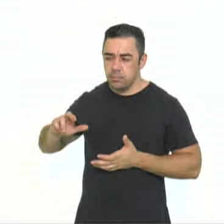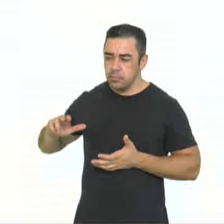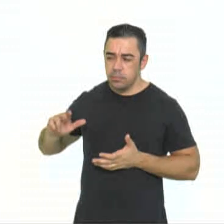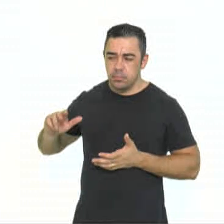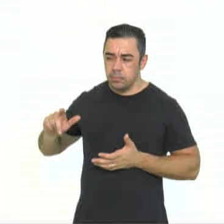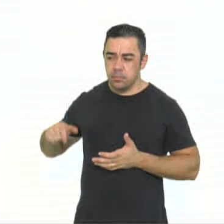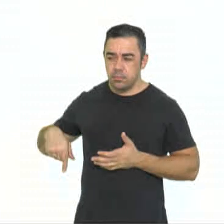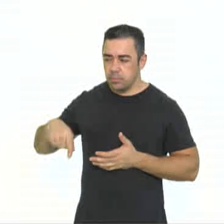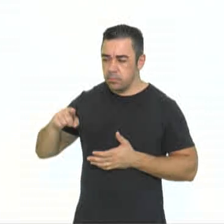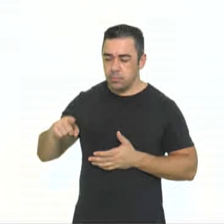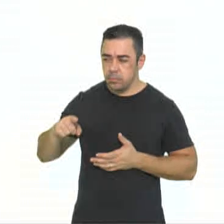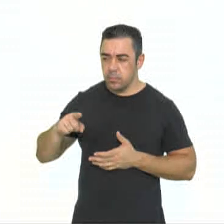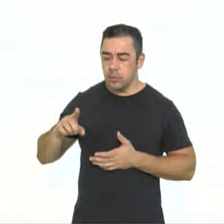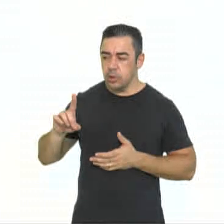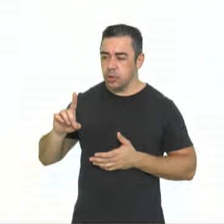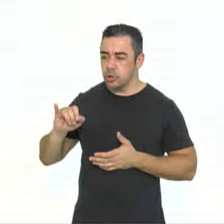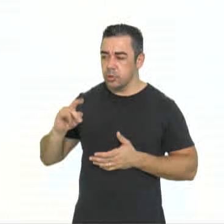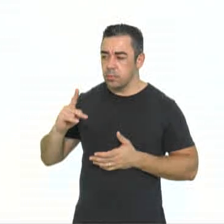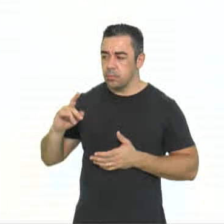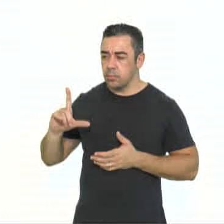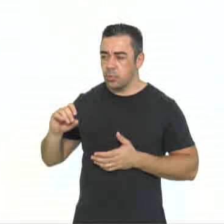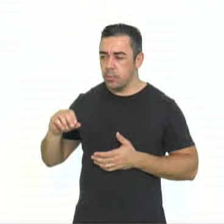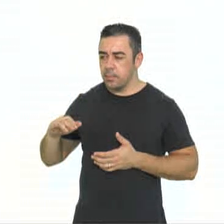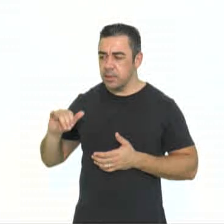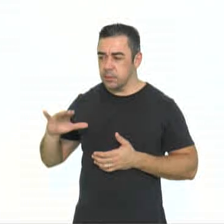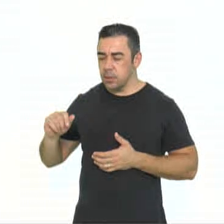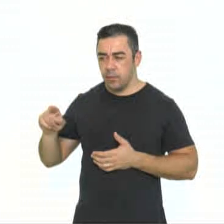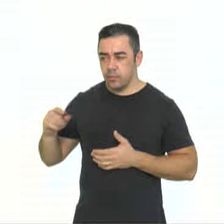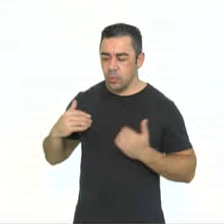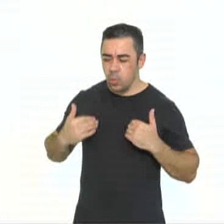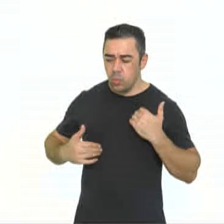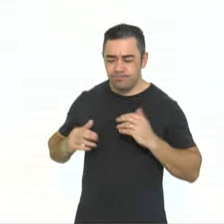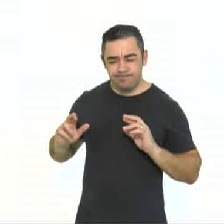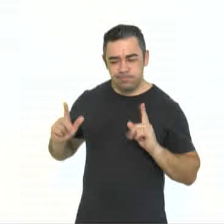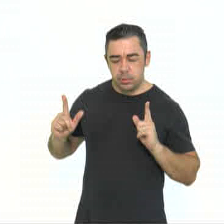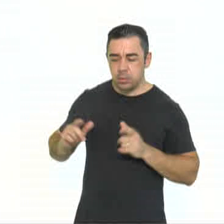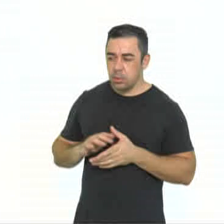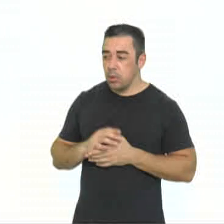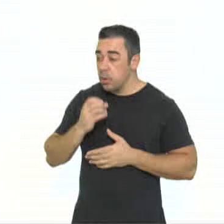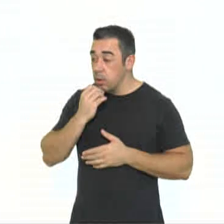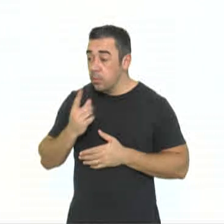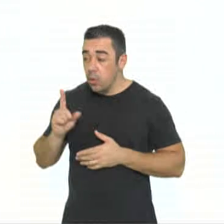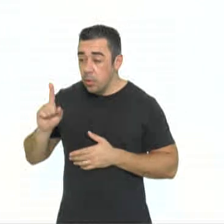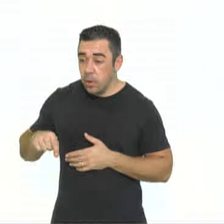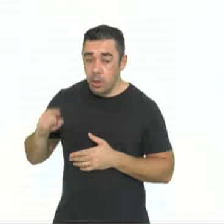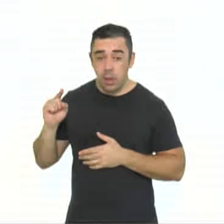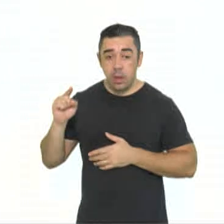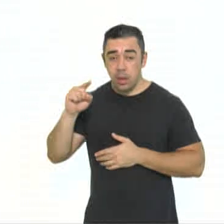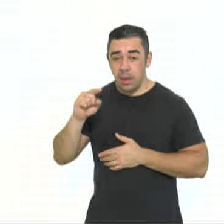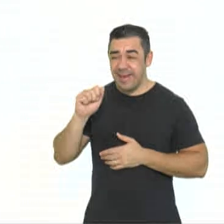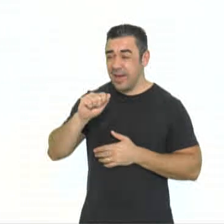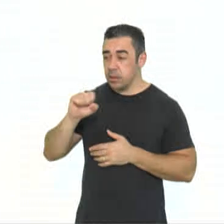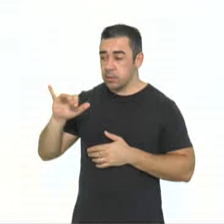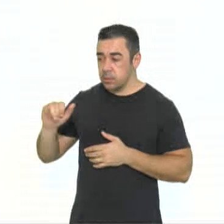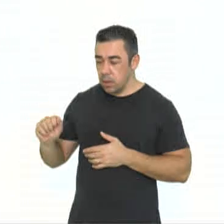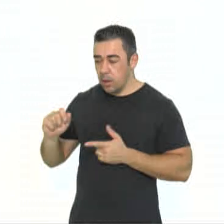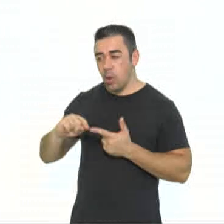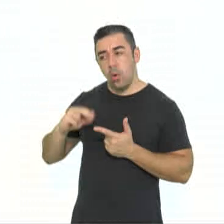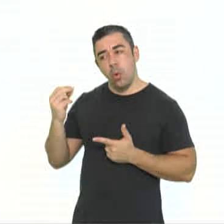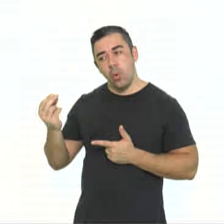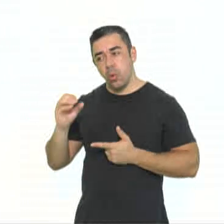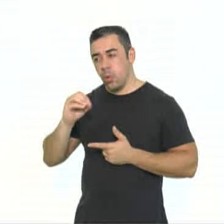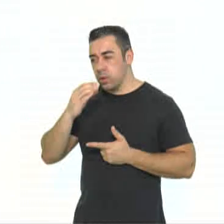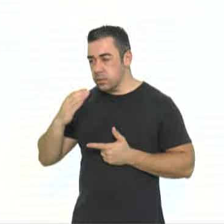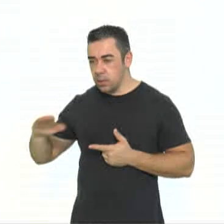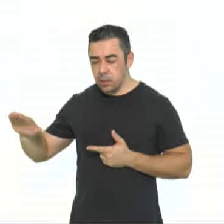para a diplomacia. O seu físico não se presta. O bom seria um consulado na Ásia ou Oceania.